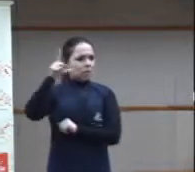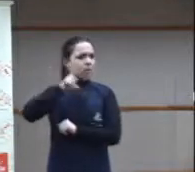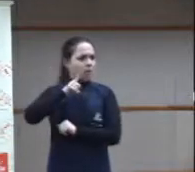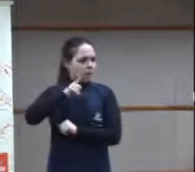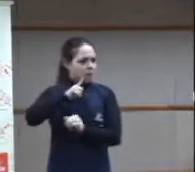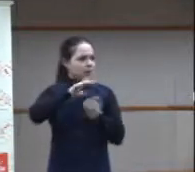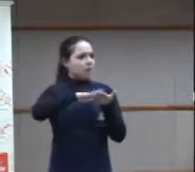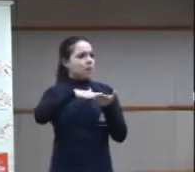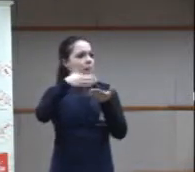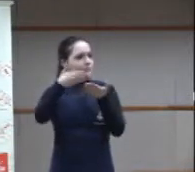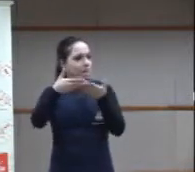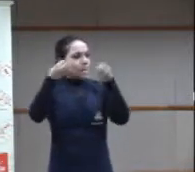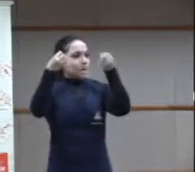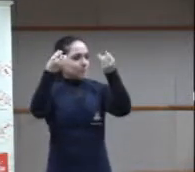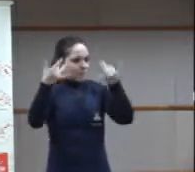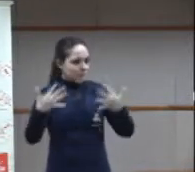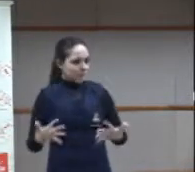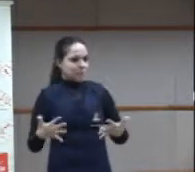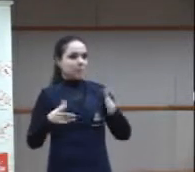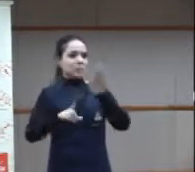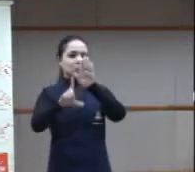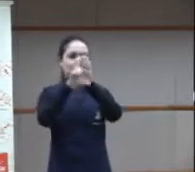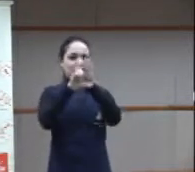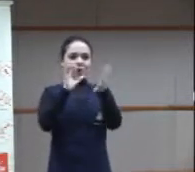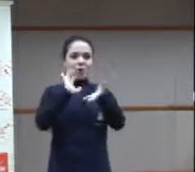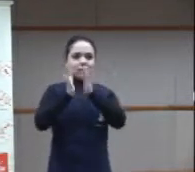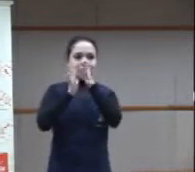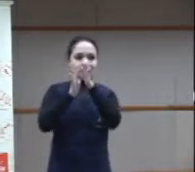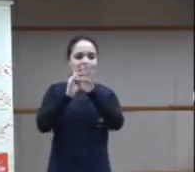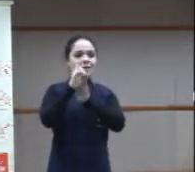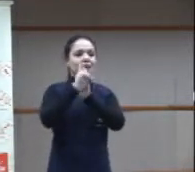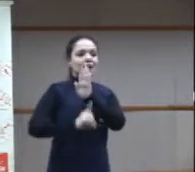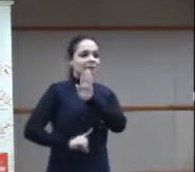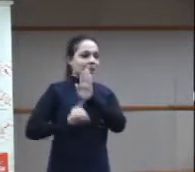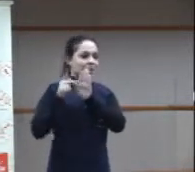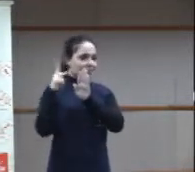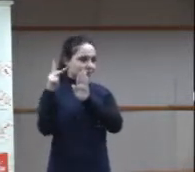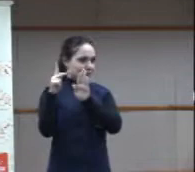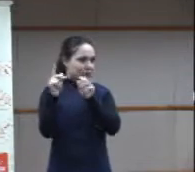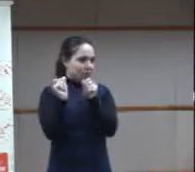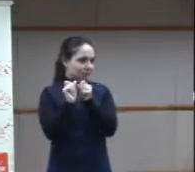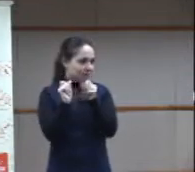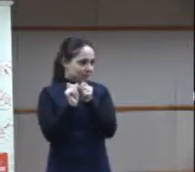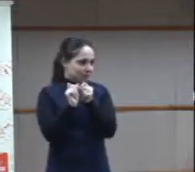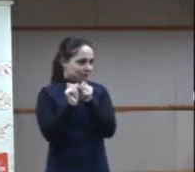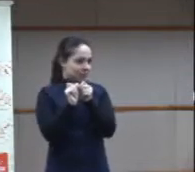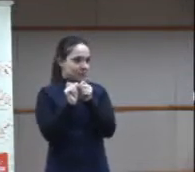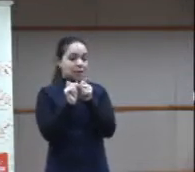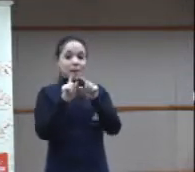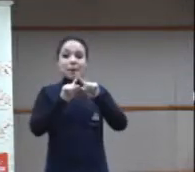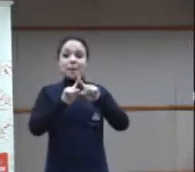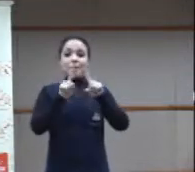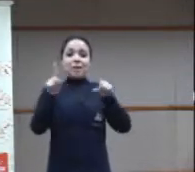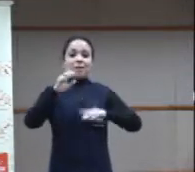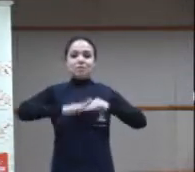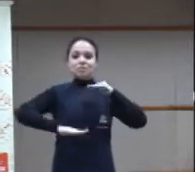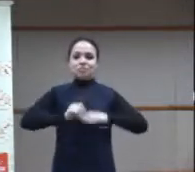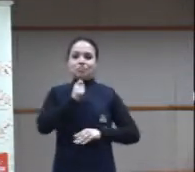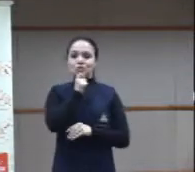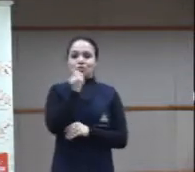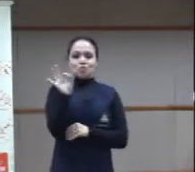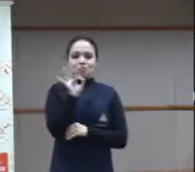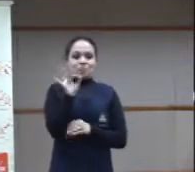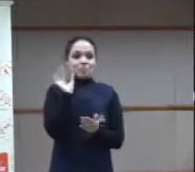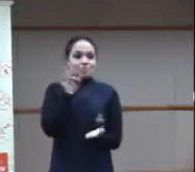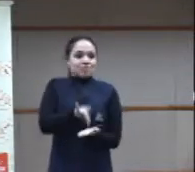no tradutor e intérprete de Libras, como a Lei de Libras e o Decreto Lei de Libras, porém a profissão não estava